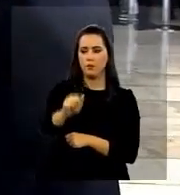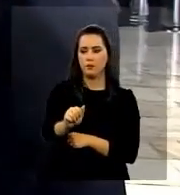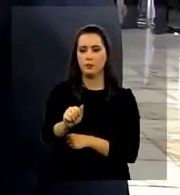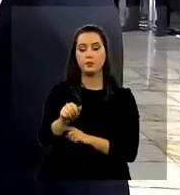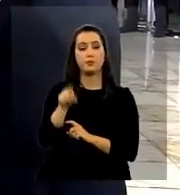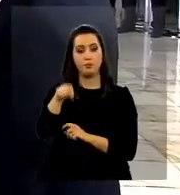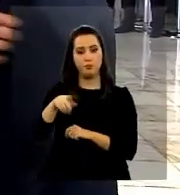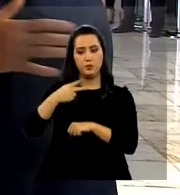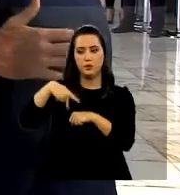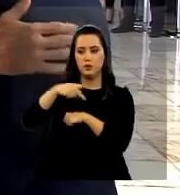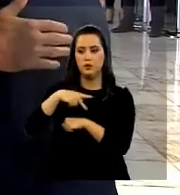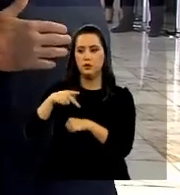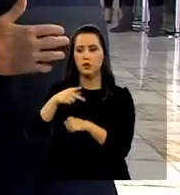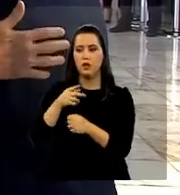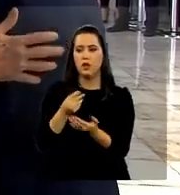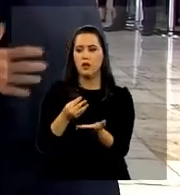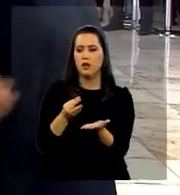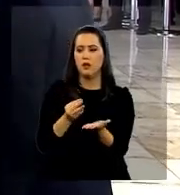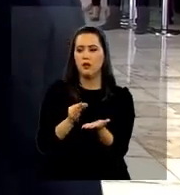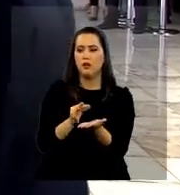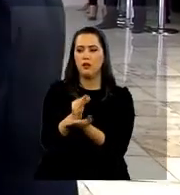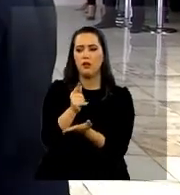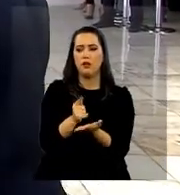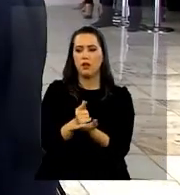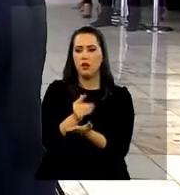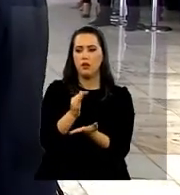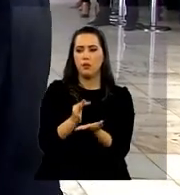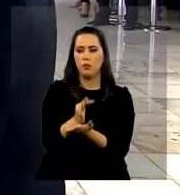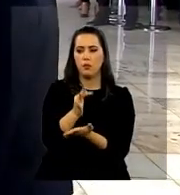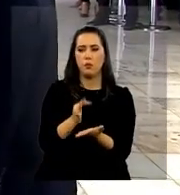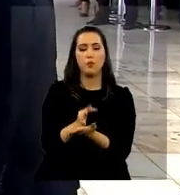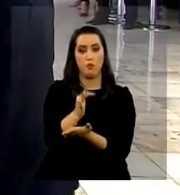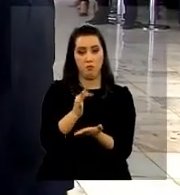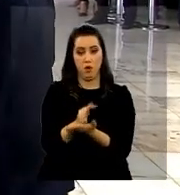República da Guiana também fica aqui na América do